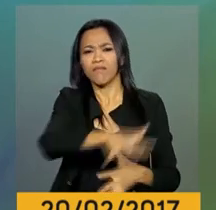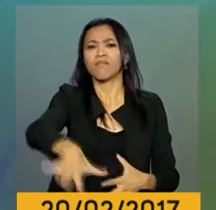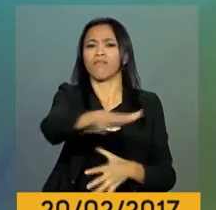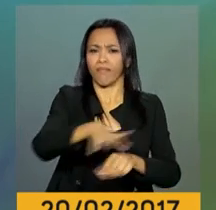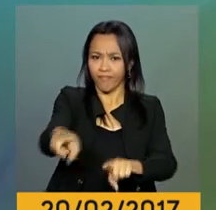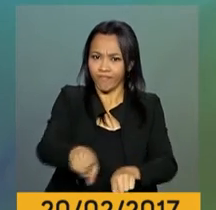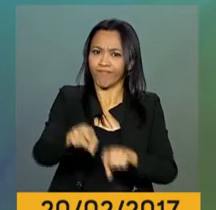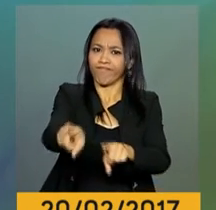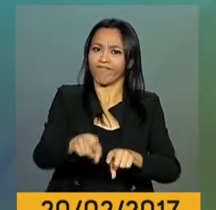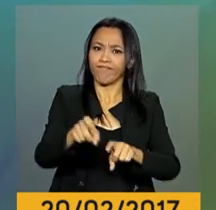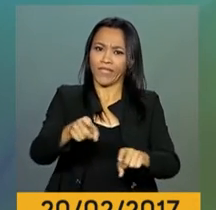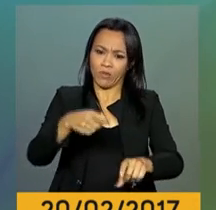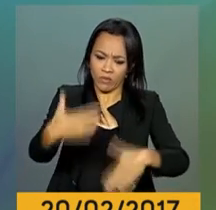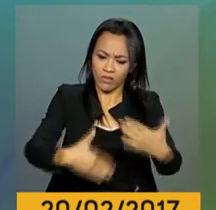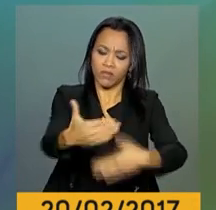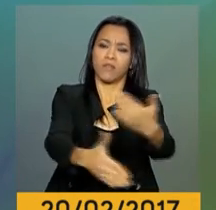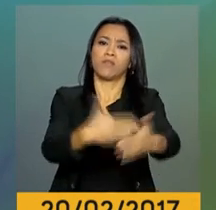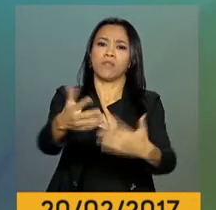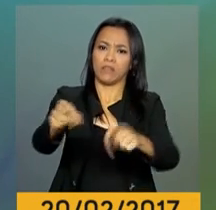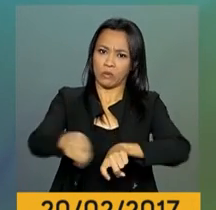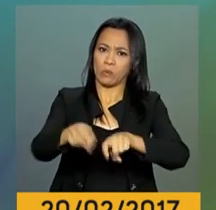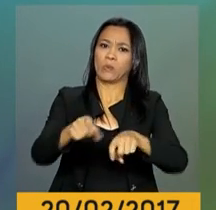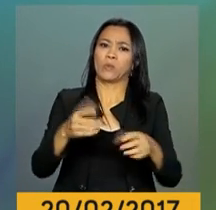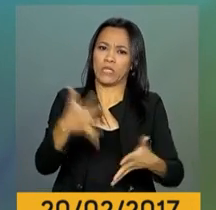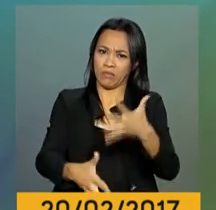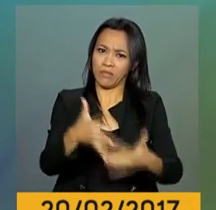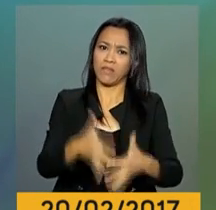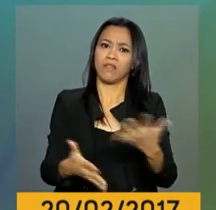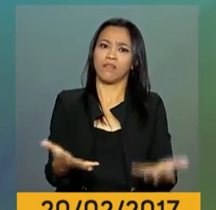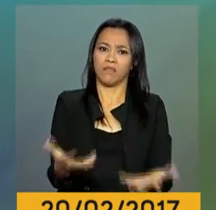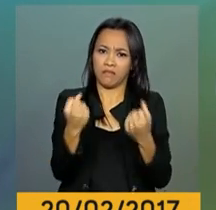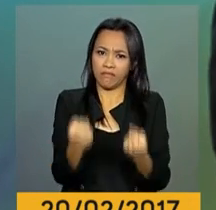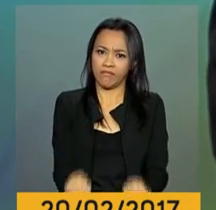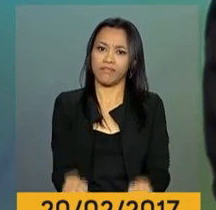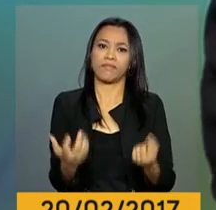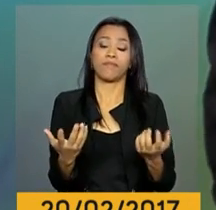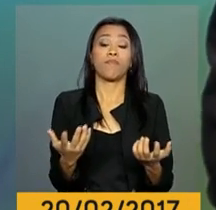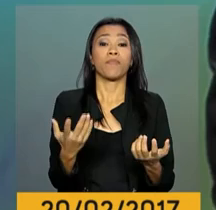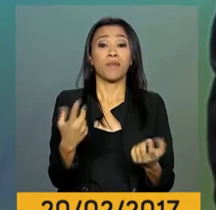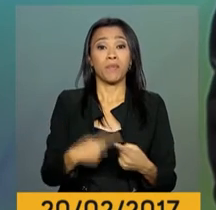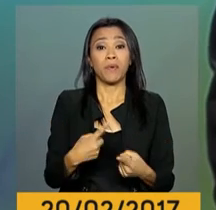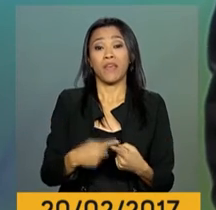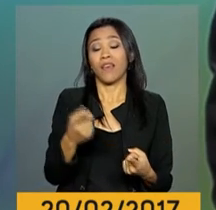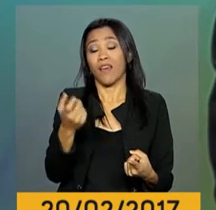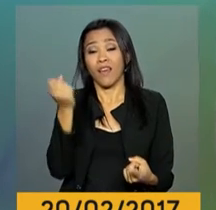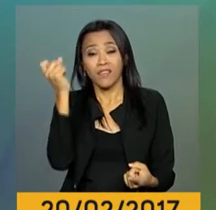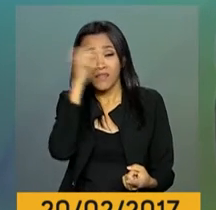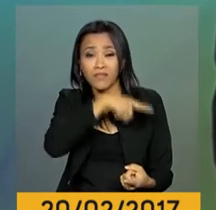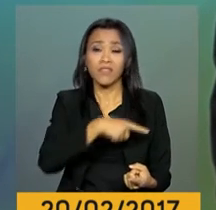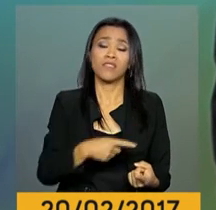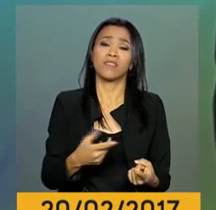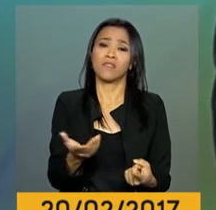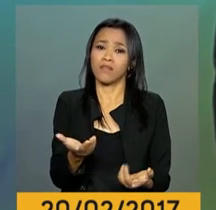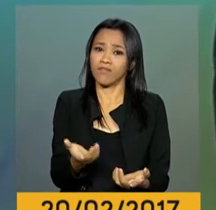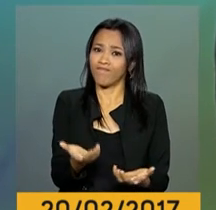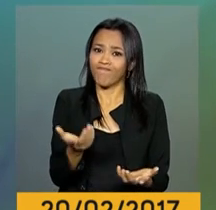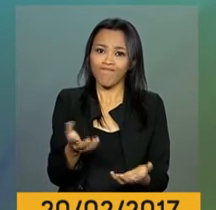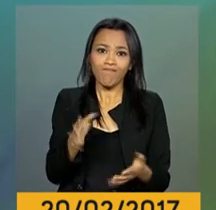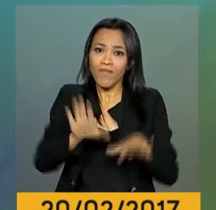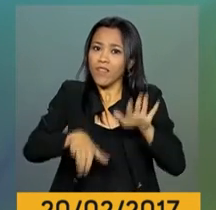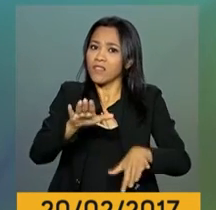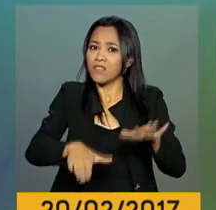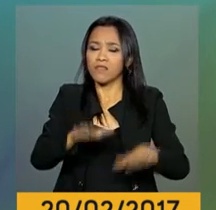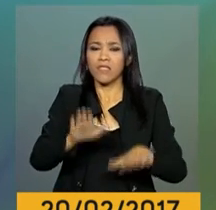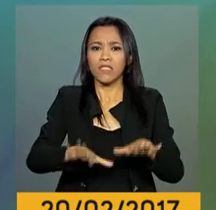necessárias ao desenvolvimento da agricultura, entravam num ritmo burocrático extraordinário, que muitas e muitas